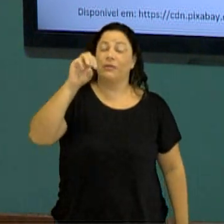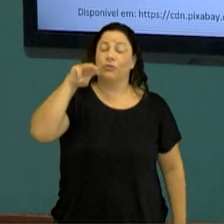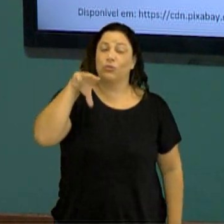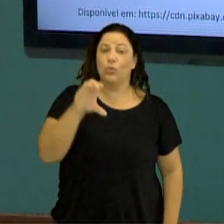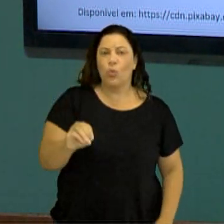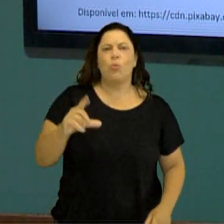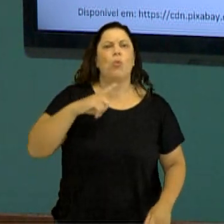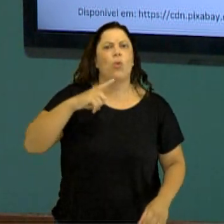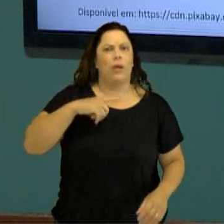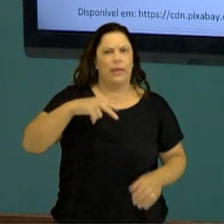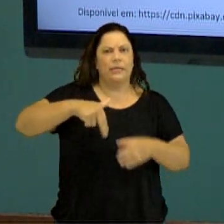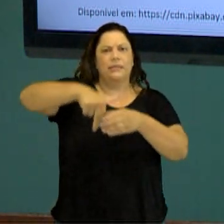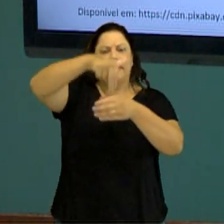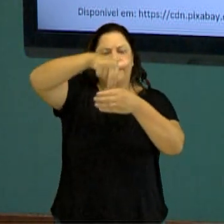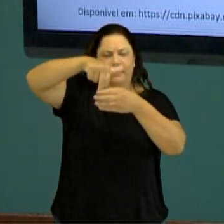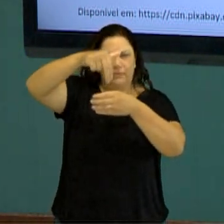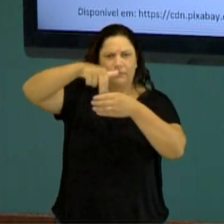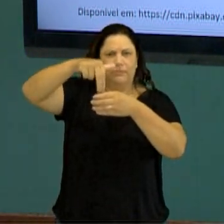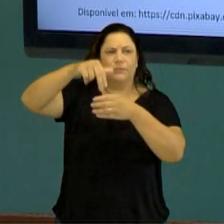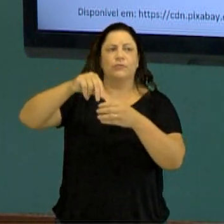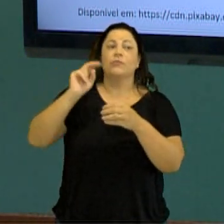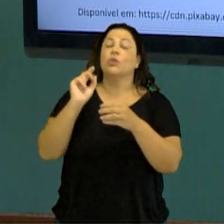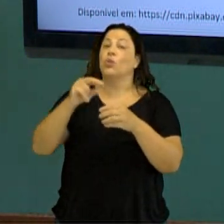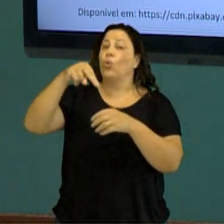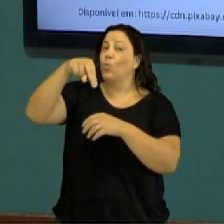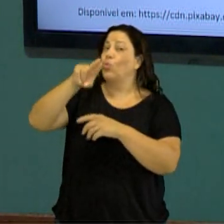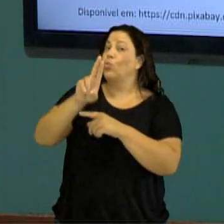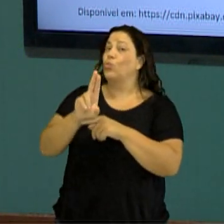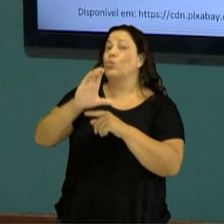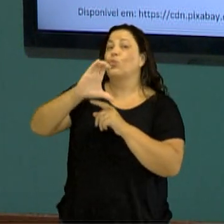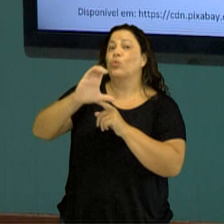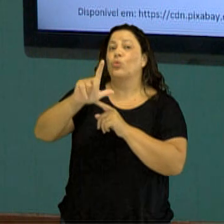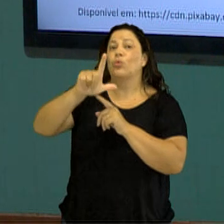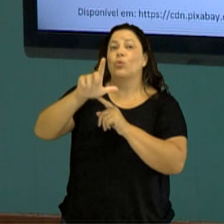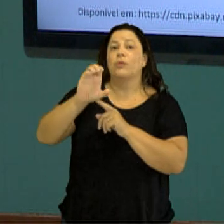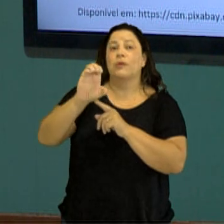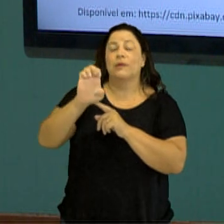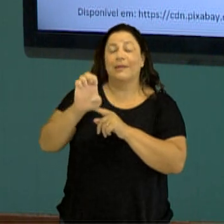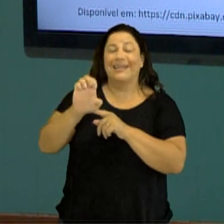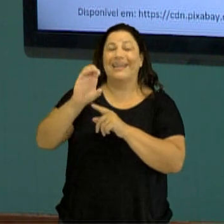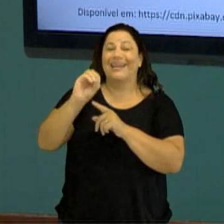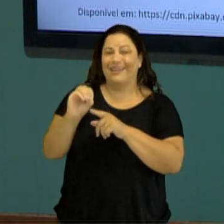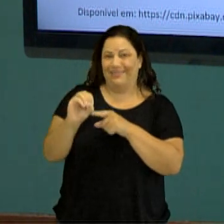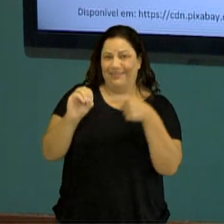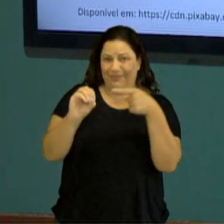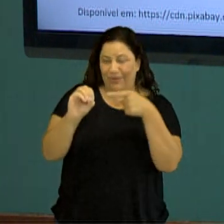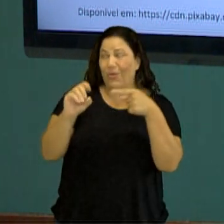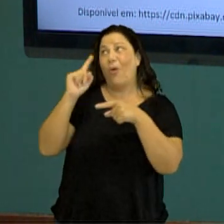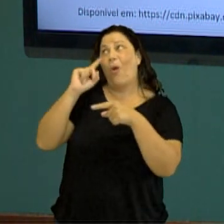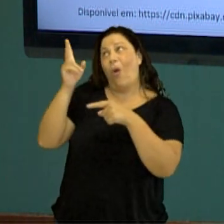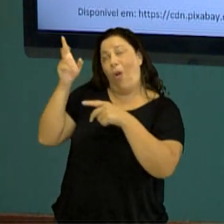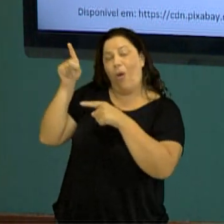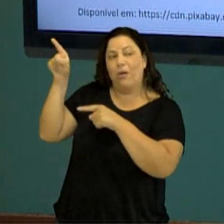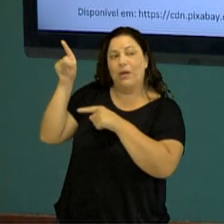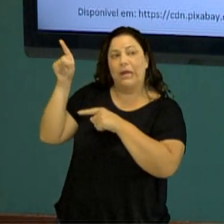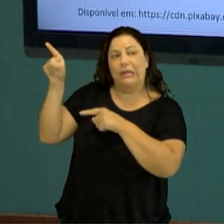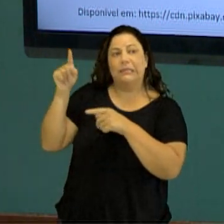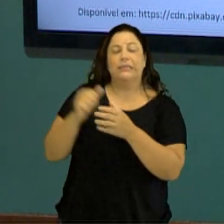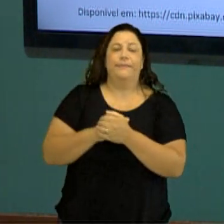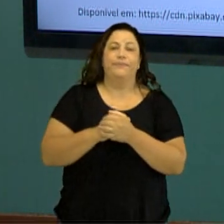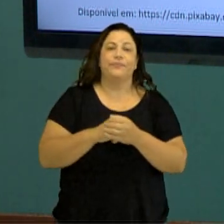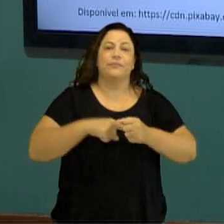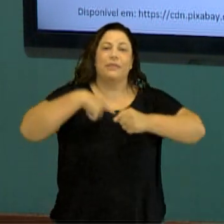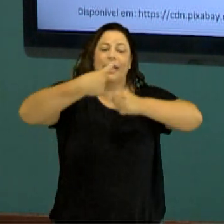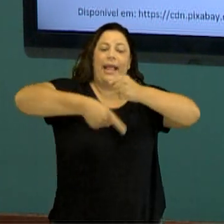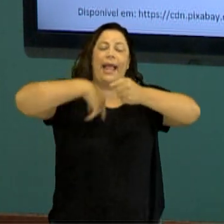tem núcleo e tem eletrosfera. O núcleo é essa parte central, lembram? A eletrosfera é essa